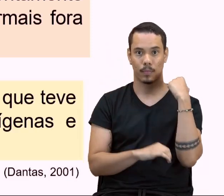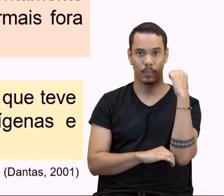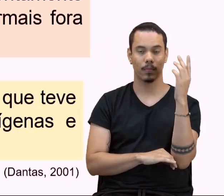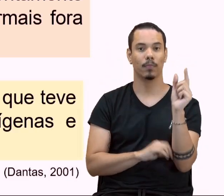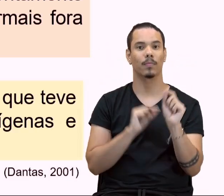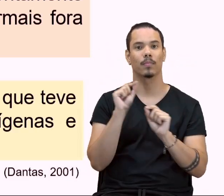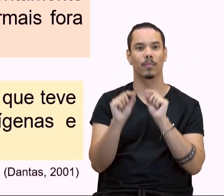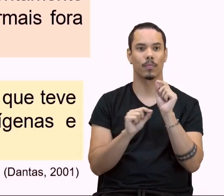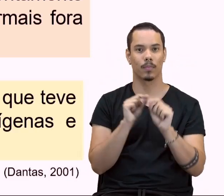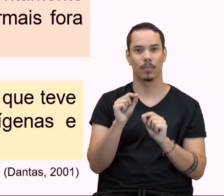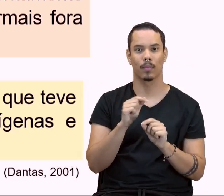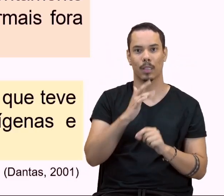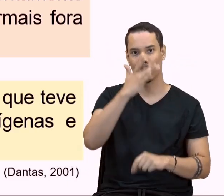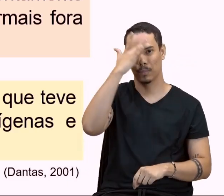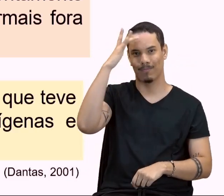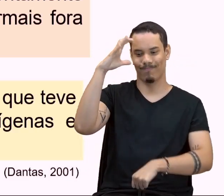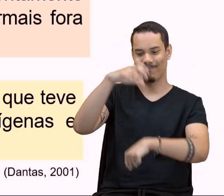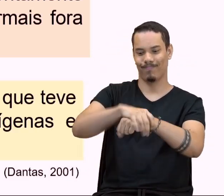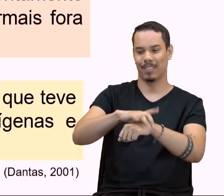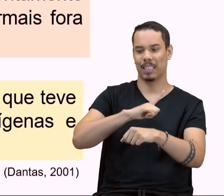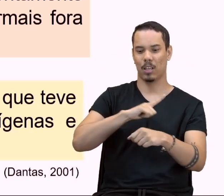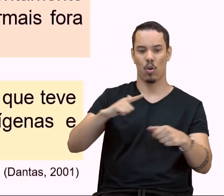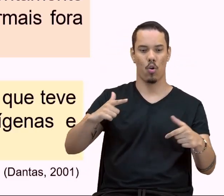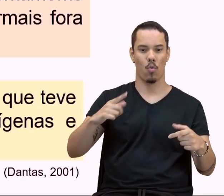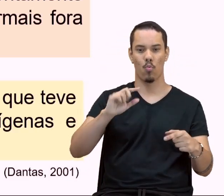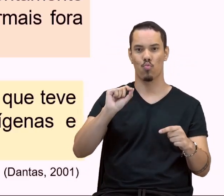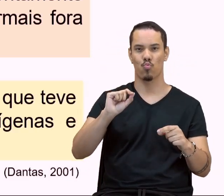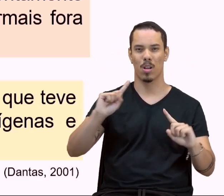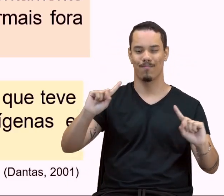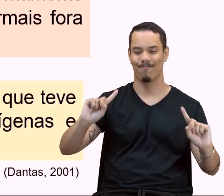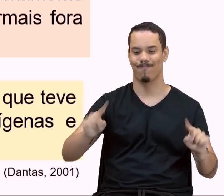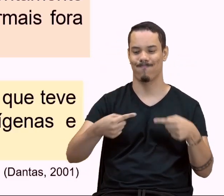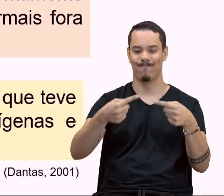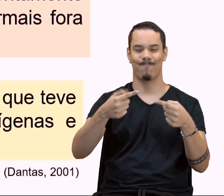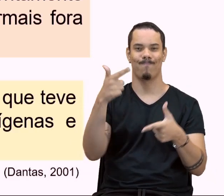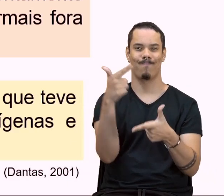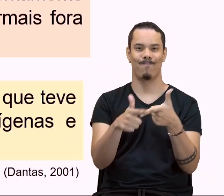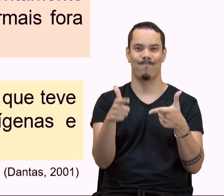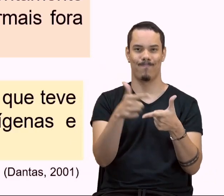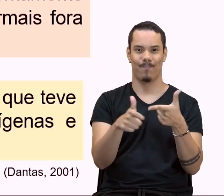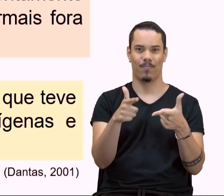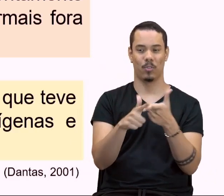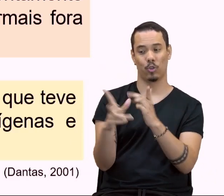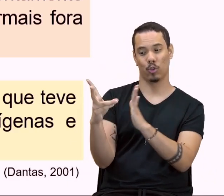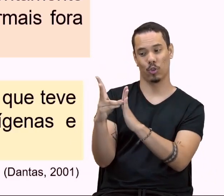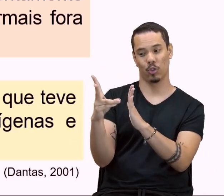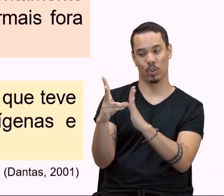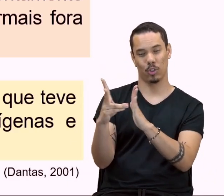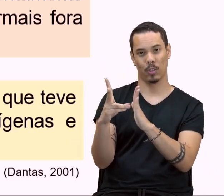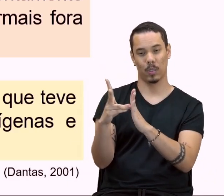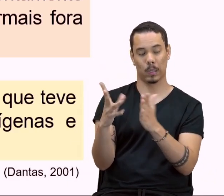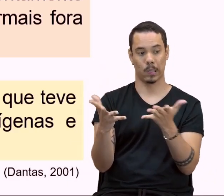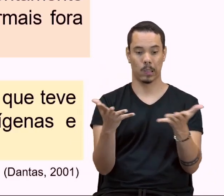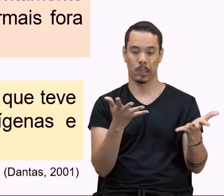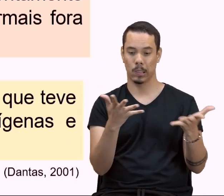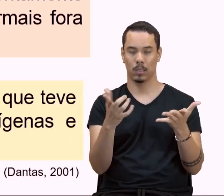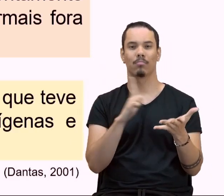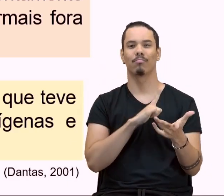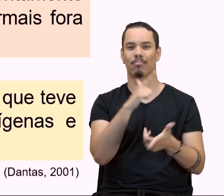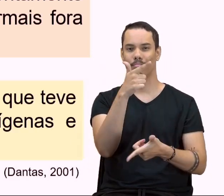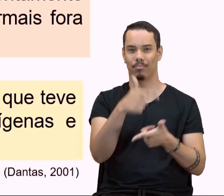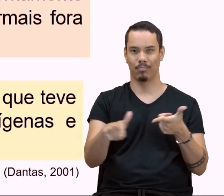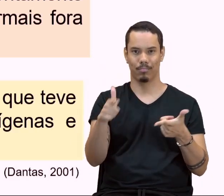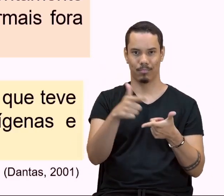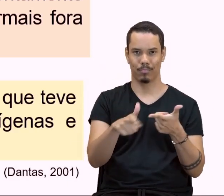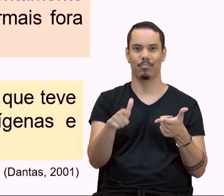colono vai ter um conflito com o indígena. E aí é um outro problema, né? Outro problema. Não só de questão de